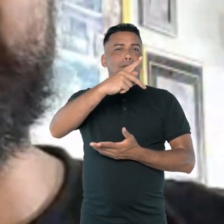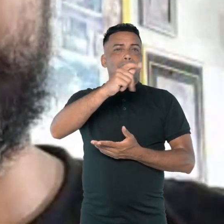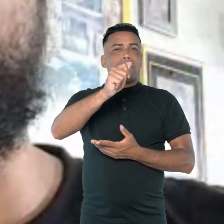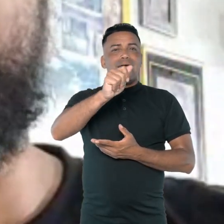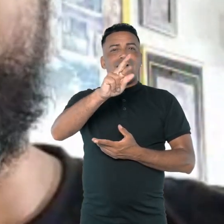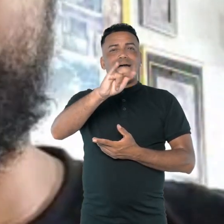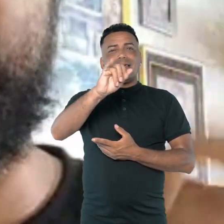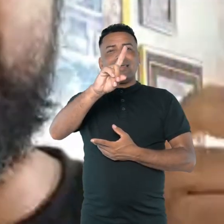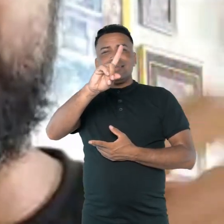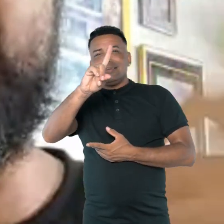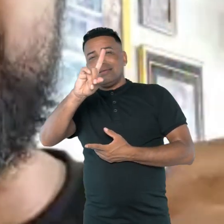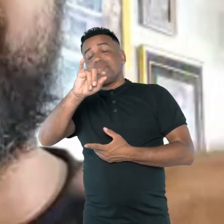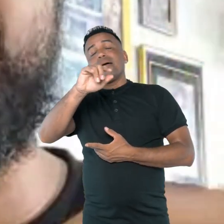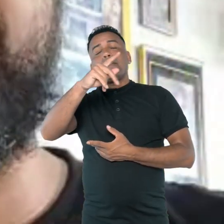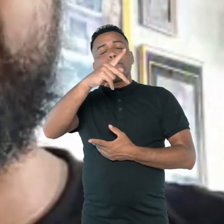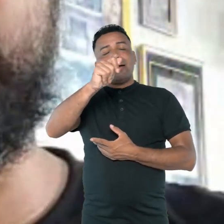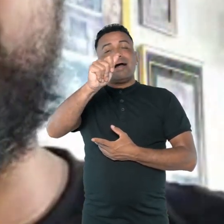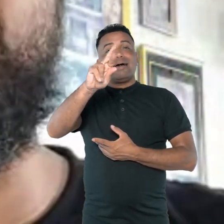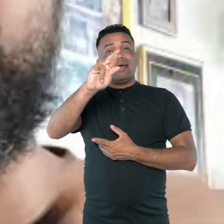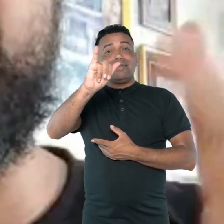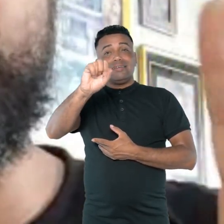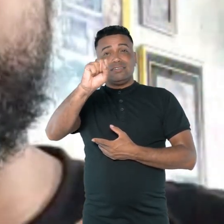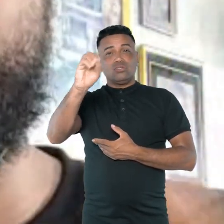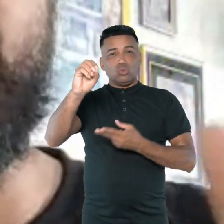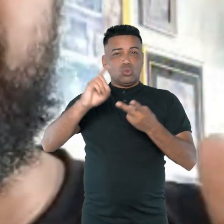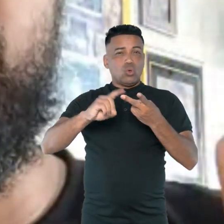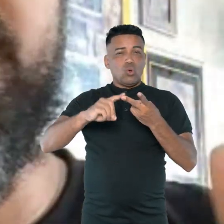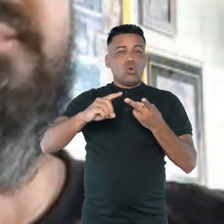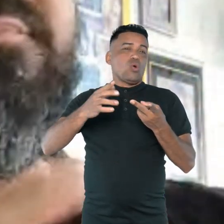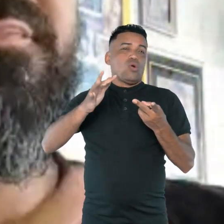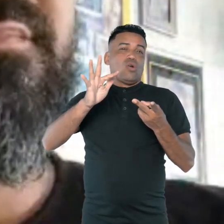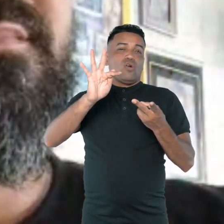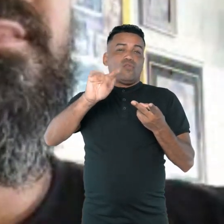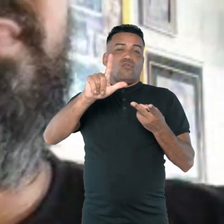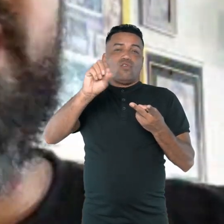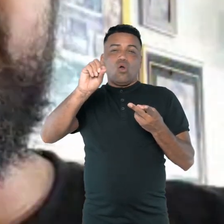também li recentemente e a cabeça da gente fica fritando. Quando eu li O Sonho e a